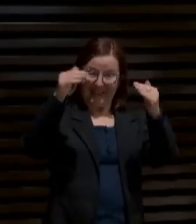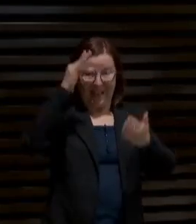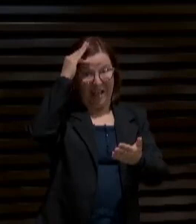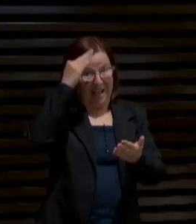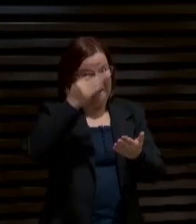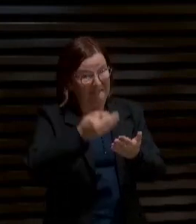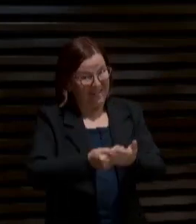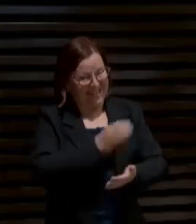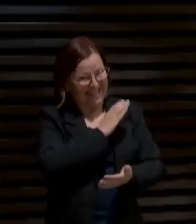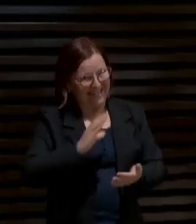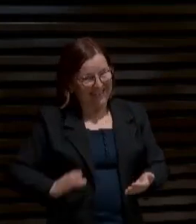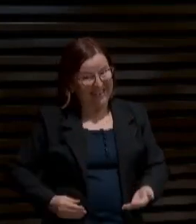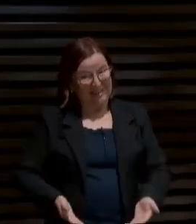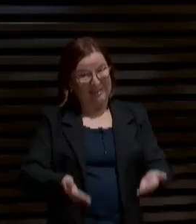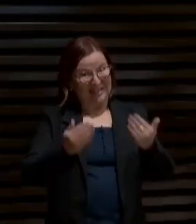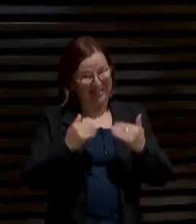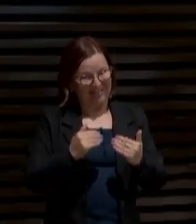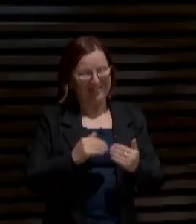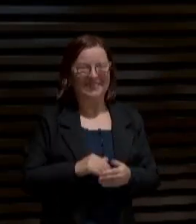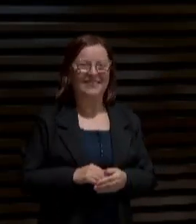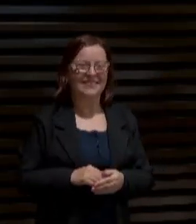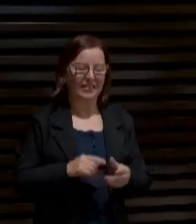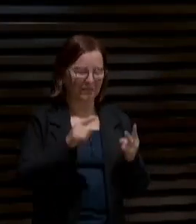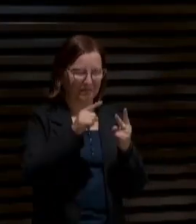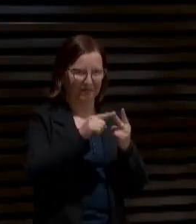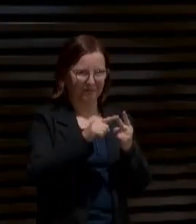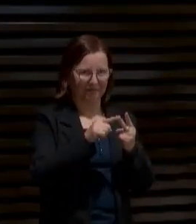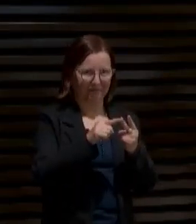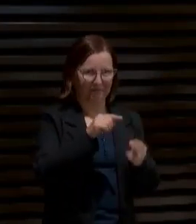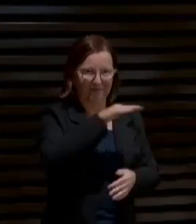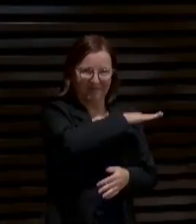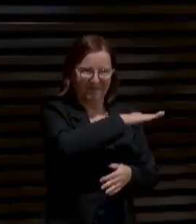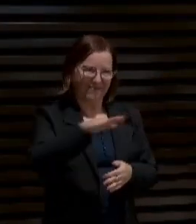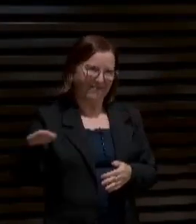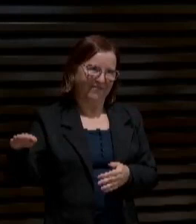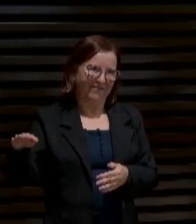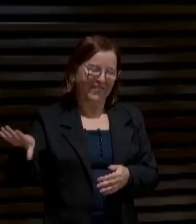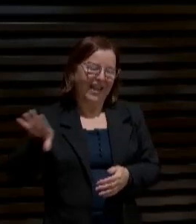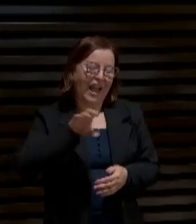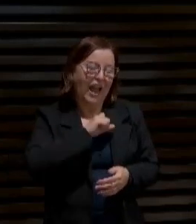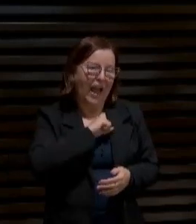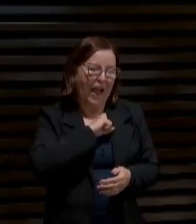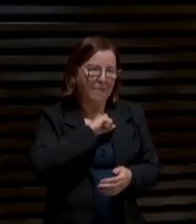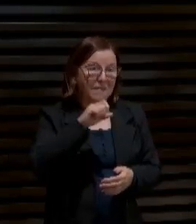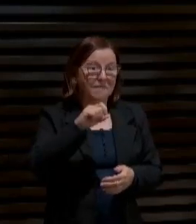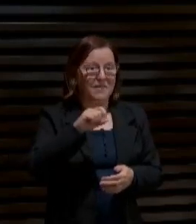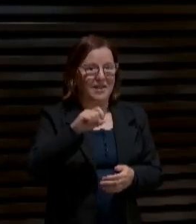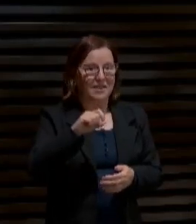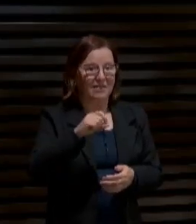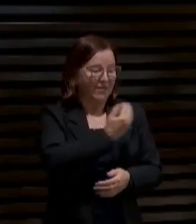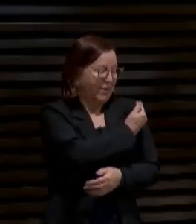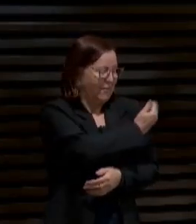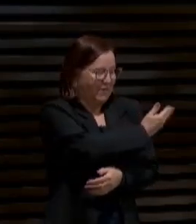Cristo mesmo nos outorgou segundo na horizontal amando ao próximo colocando em